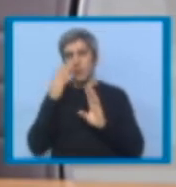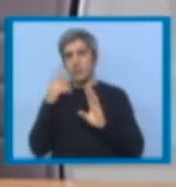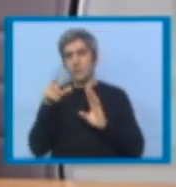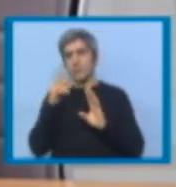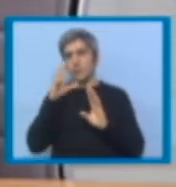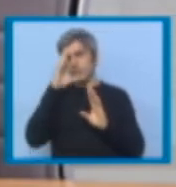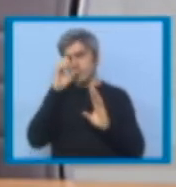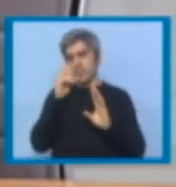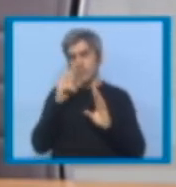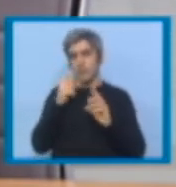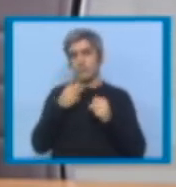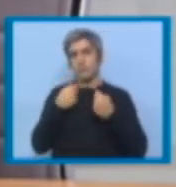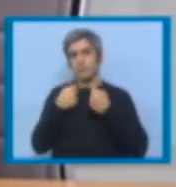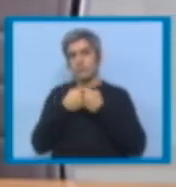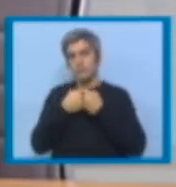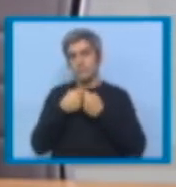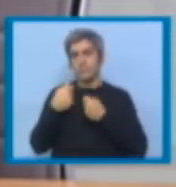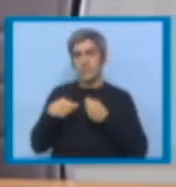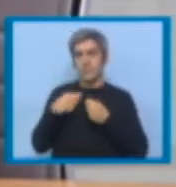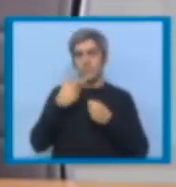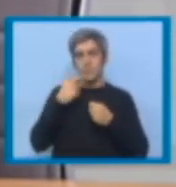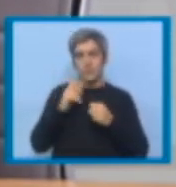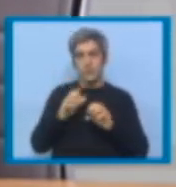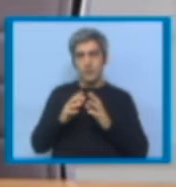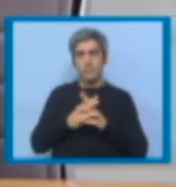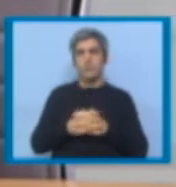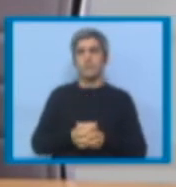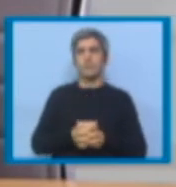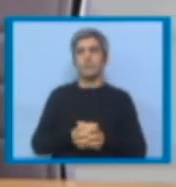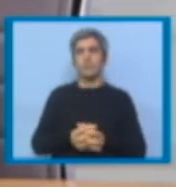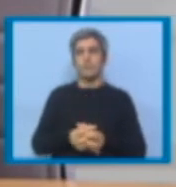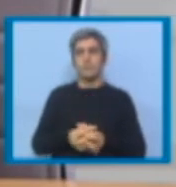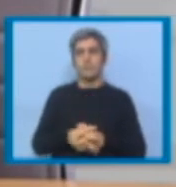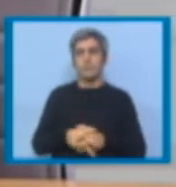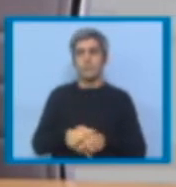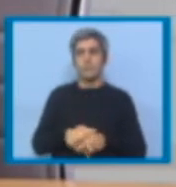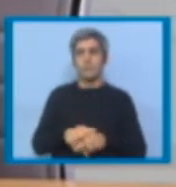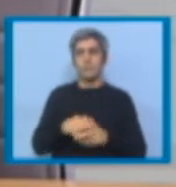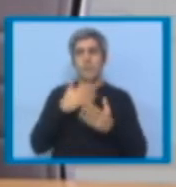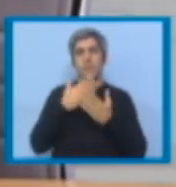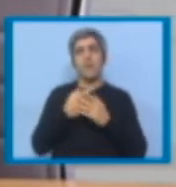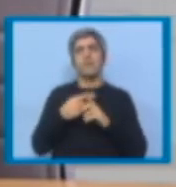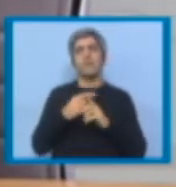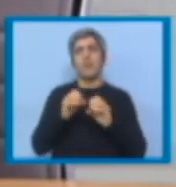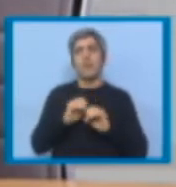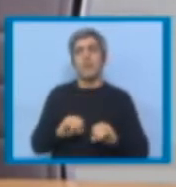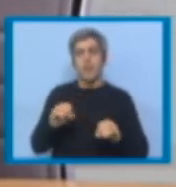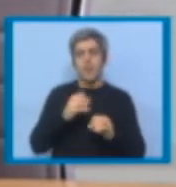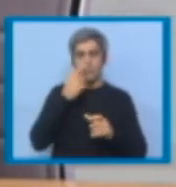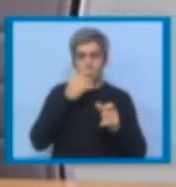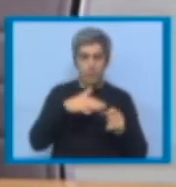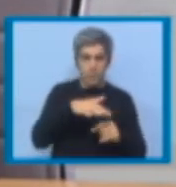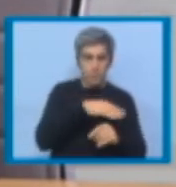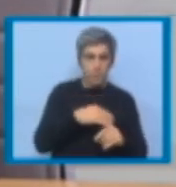muito Governo versus Presidente, e eu acho que não serve a ninguém, nem às